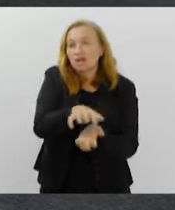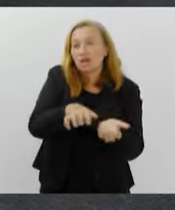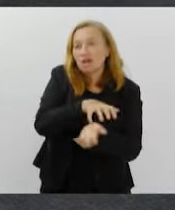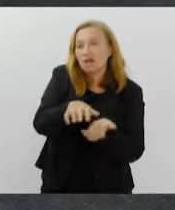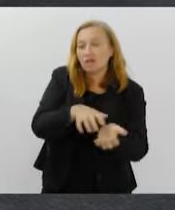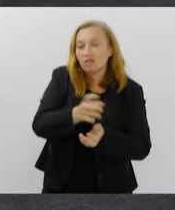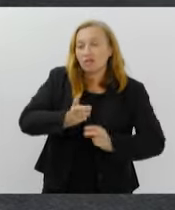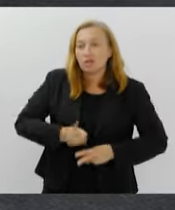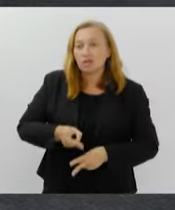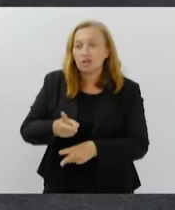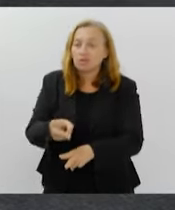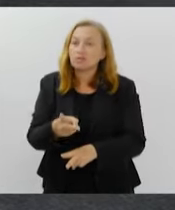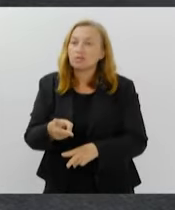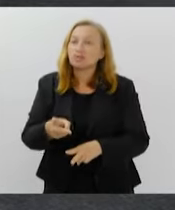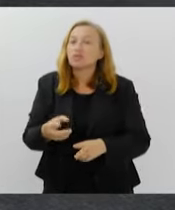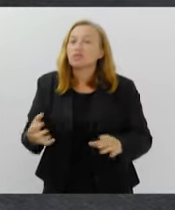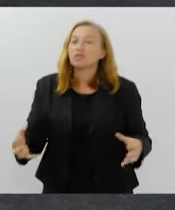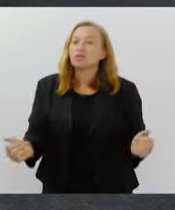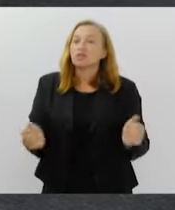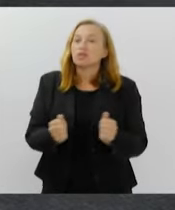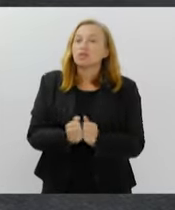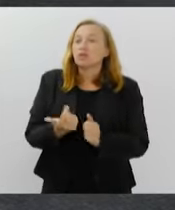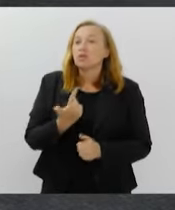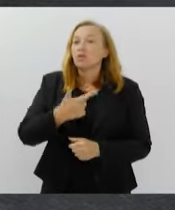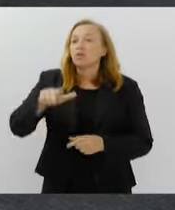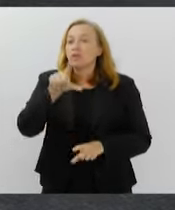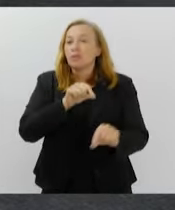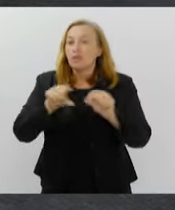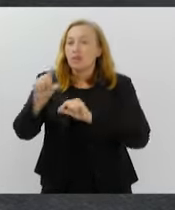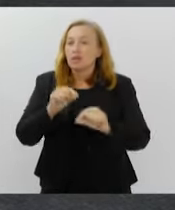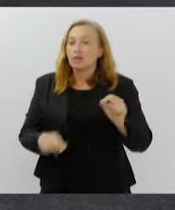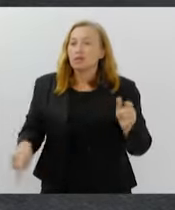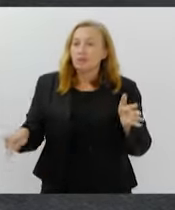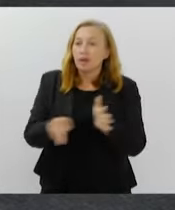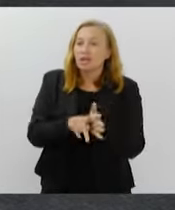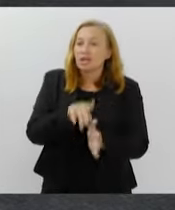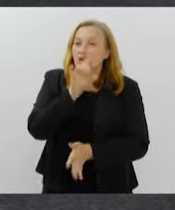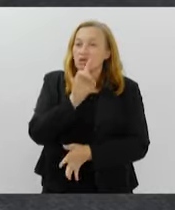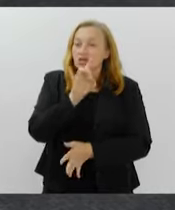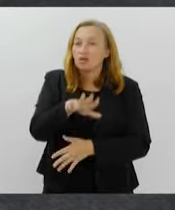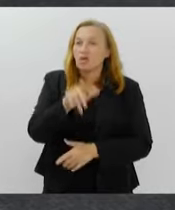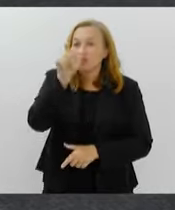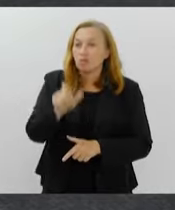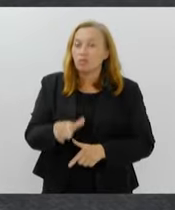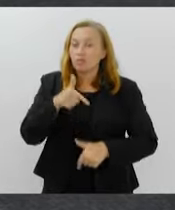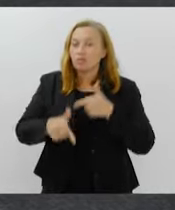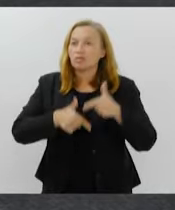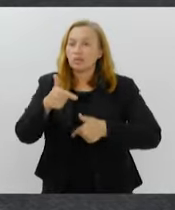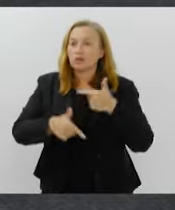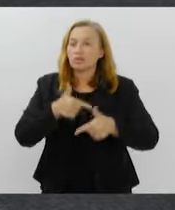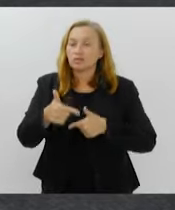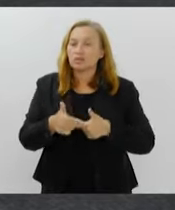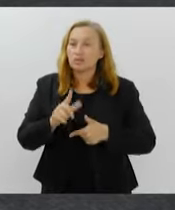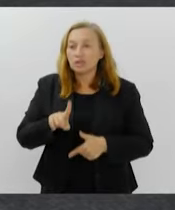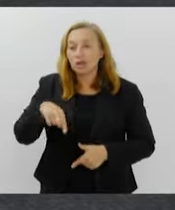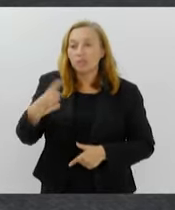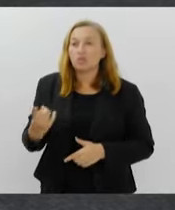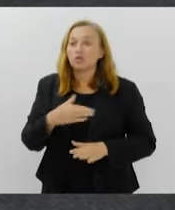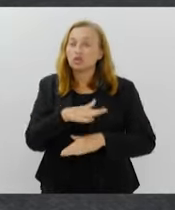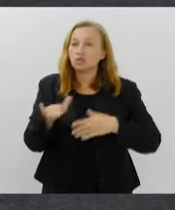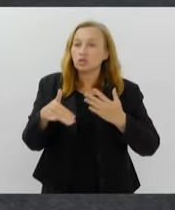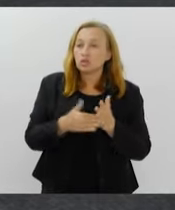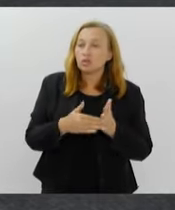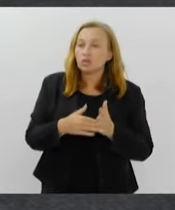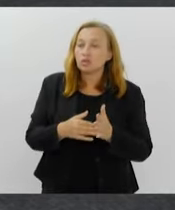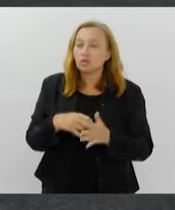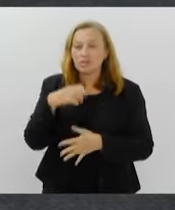andamento de acordos coletivos e outras decisões que cabem apenas aos trabalhadores e após toda a intimidação e